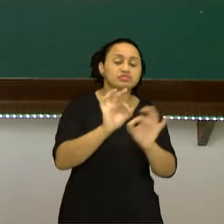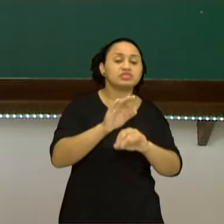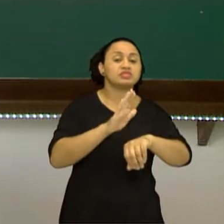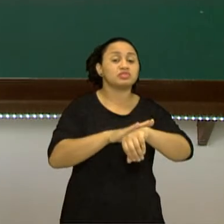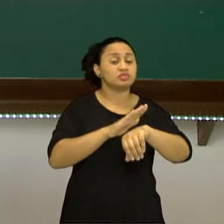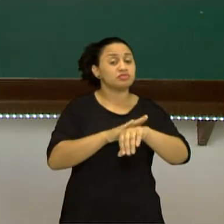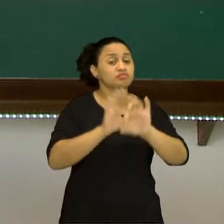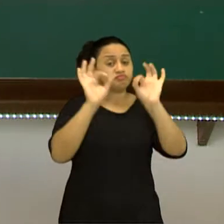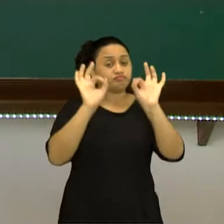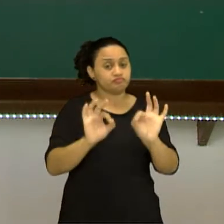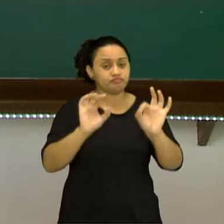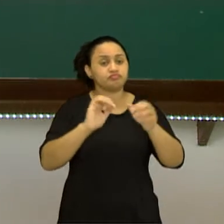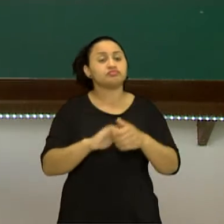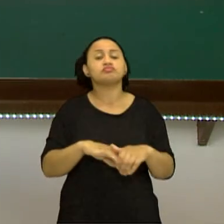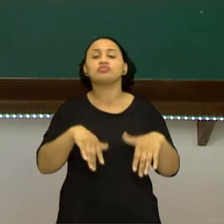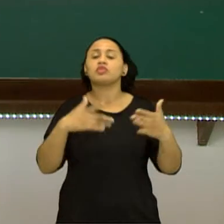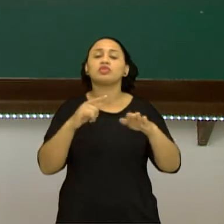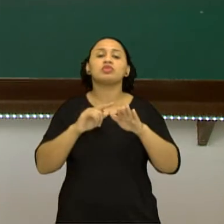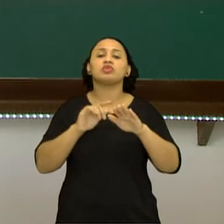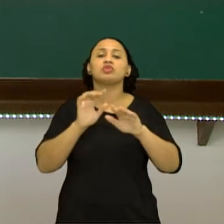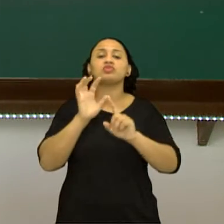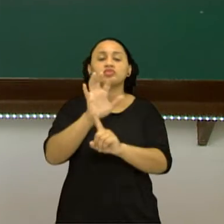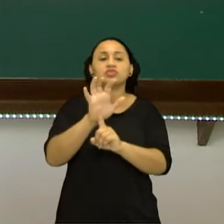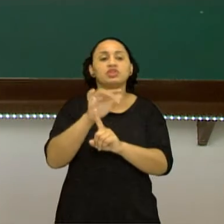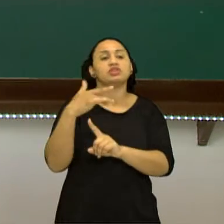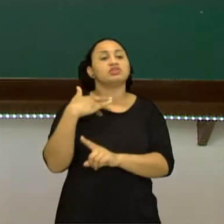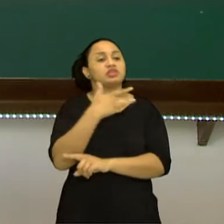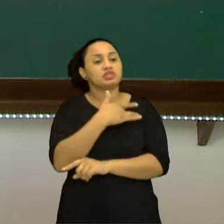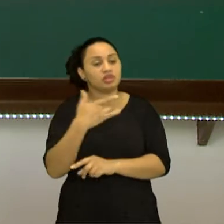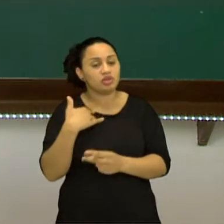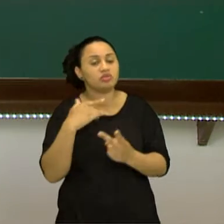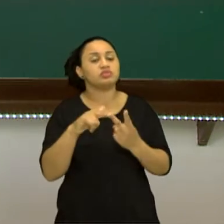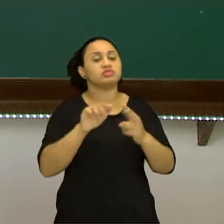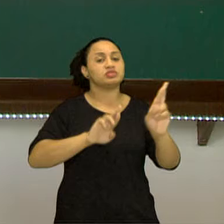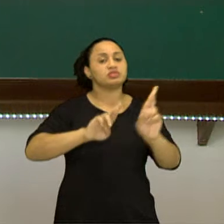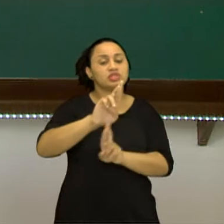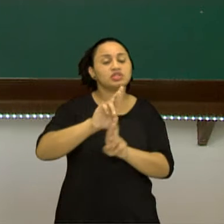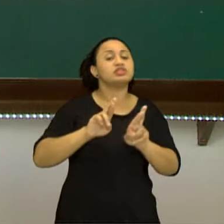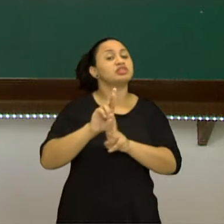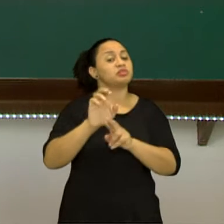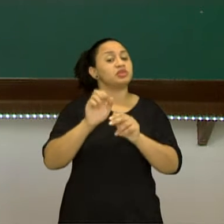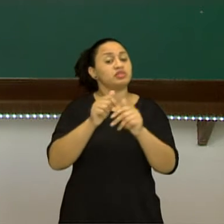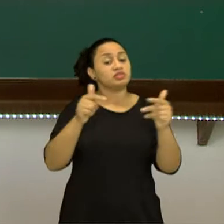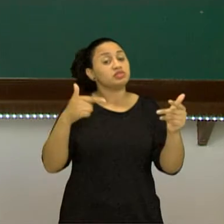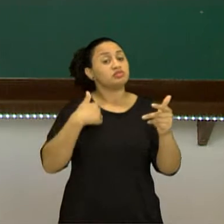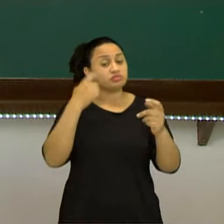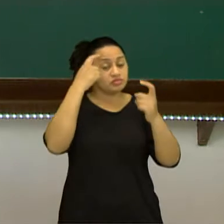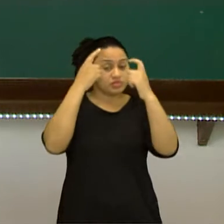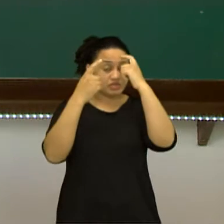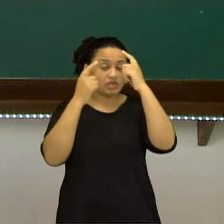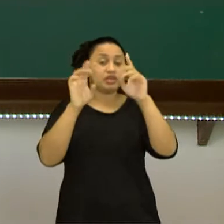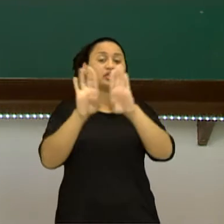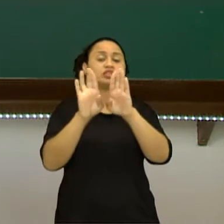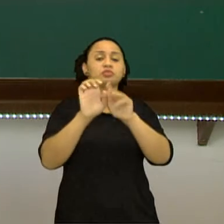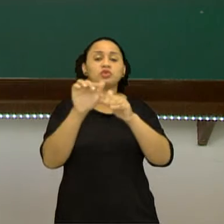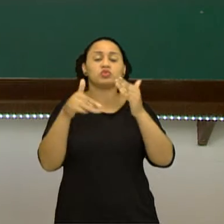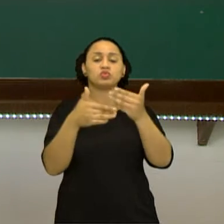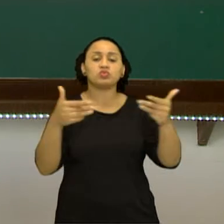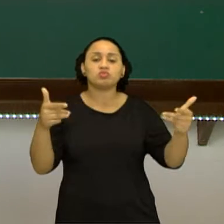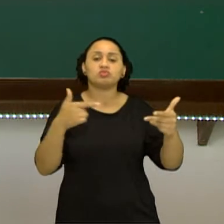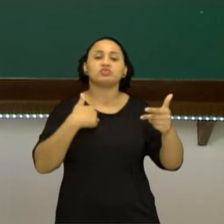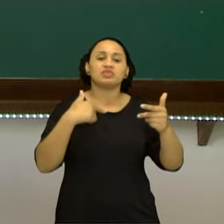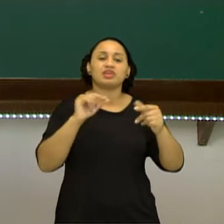eficiente, impactando na nossa saúde, nos relacionamentos, produtividades e outros pontos de vida e de carreira. Por isso